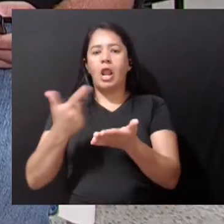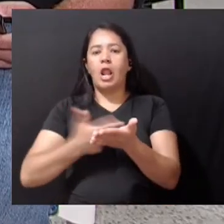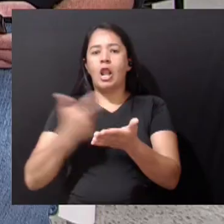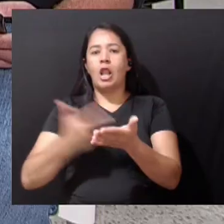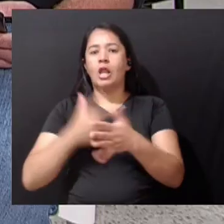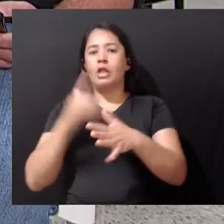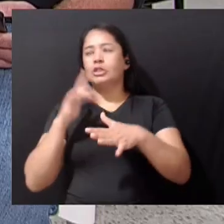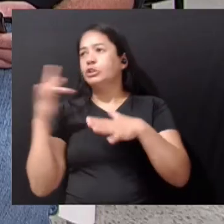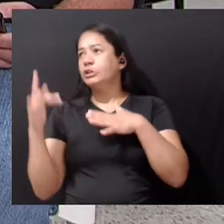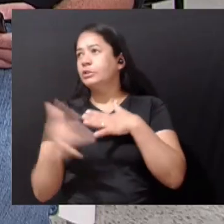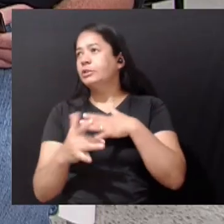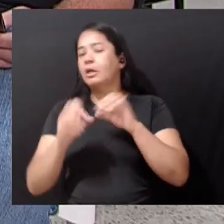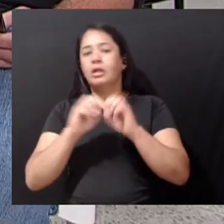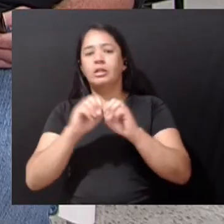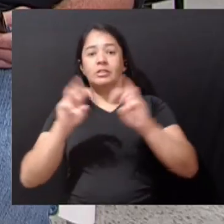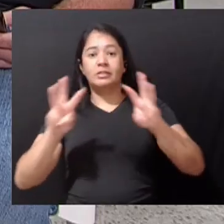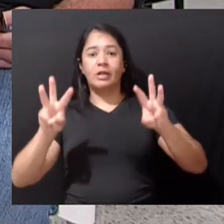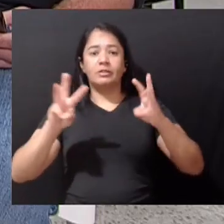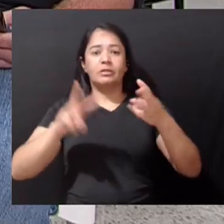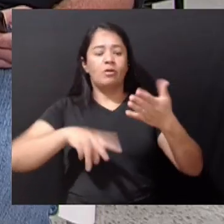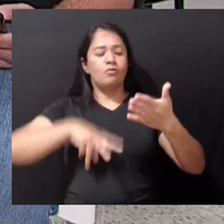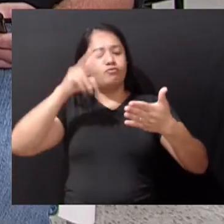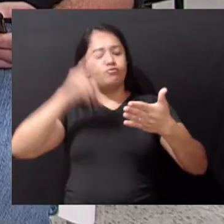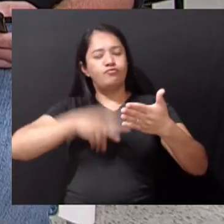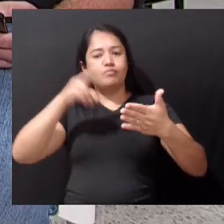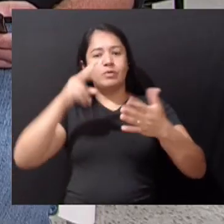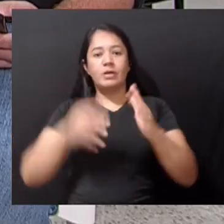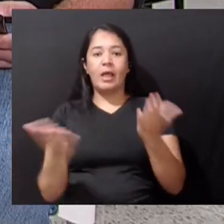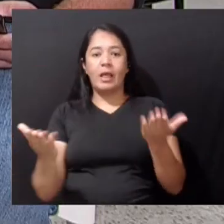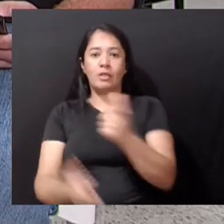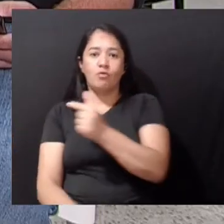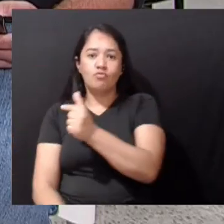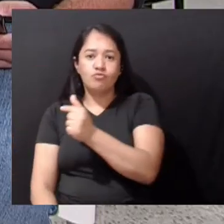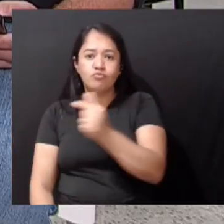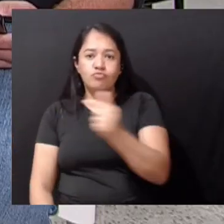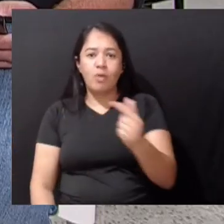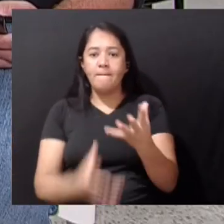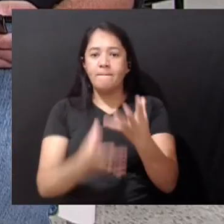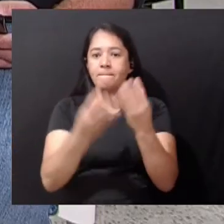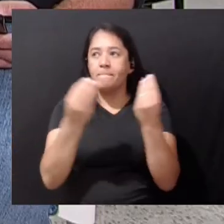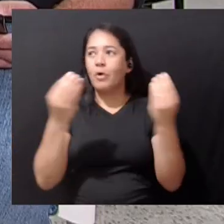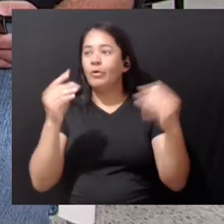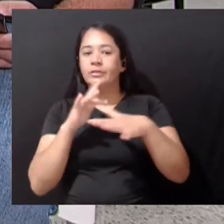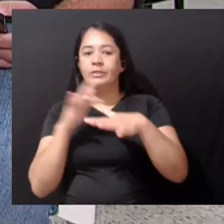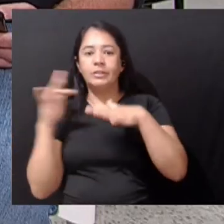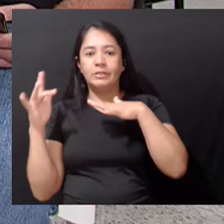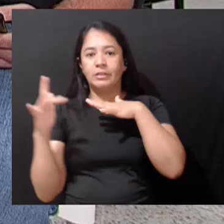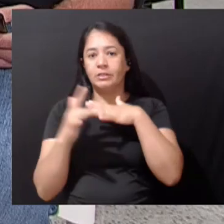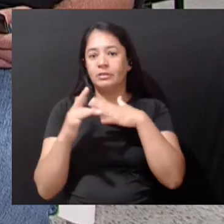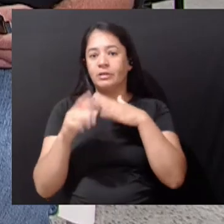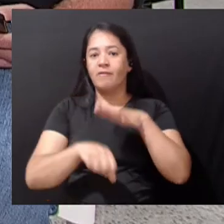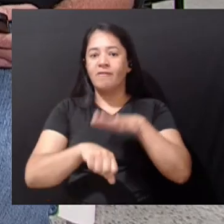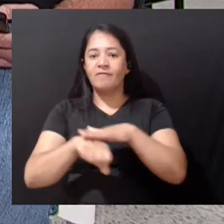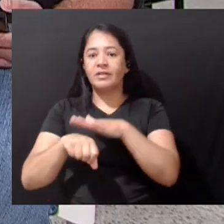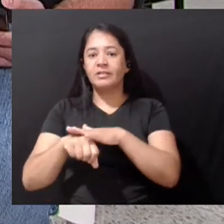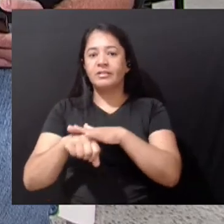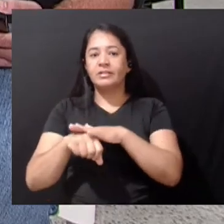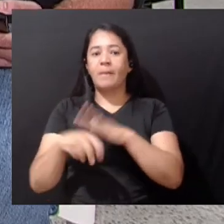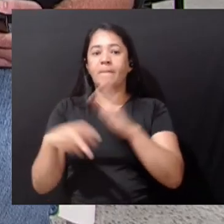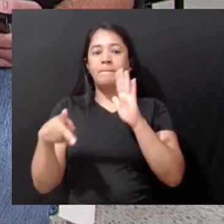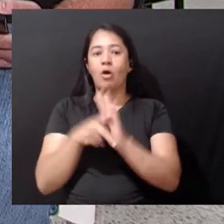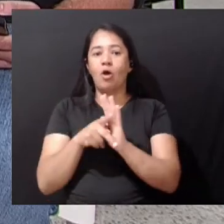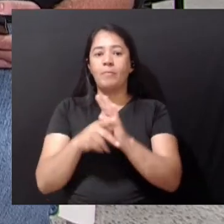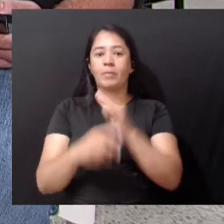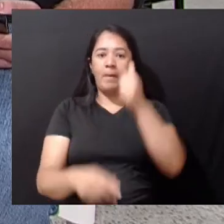fazem revisões. Então, essas semanas tem muitas redes sociais que estão fazendo revisões para vestibulares